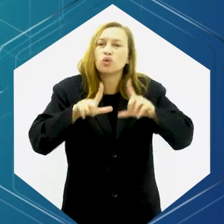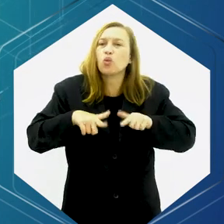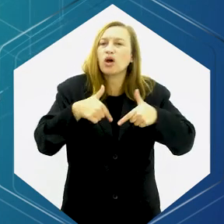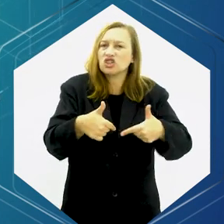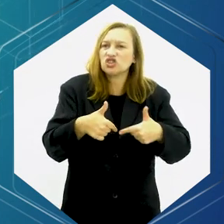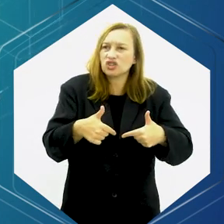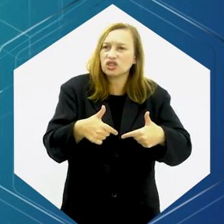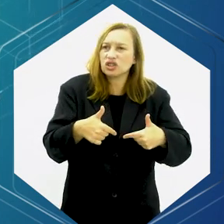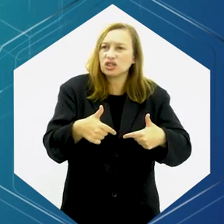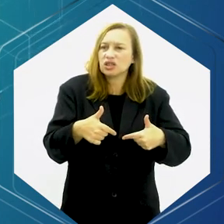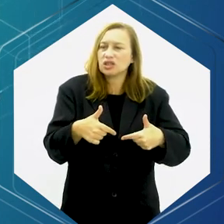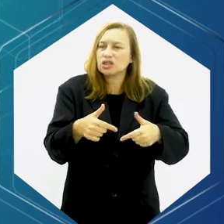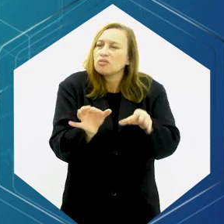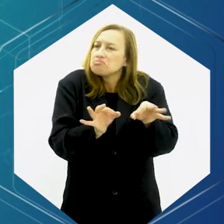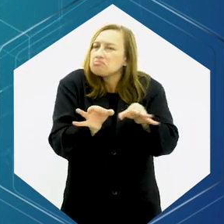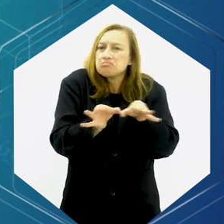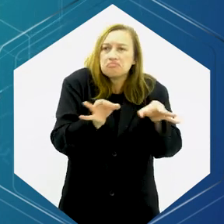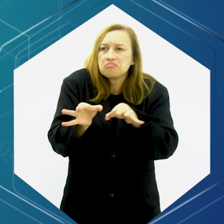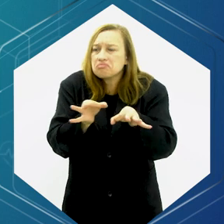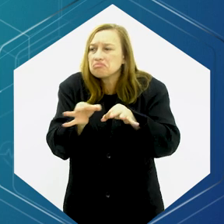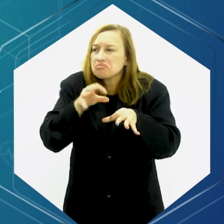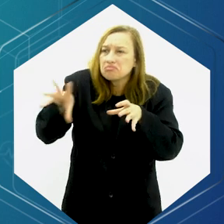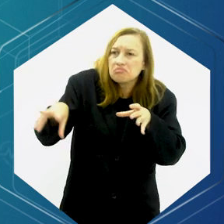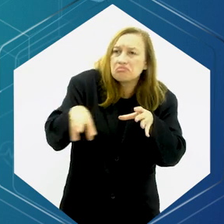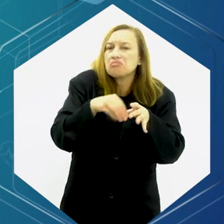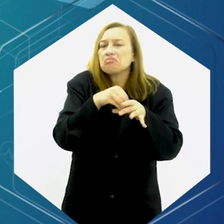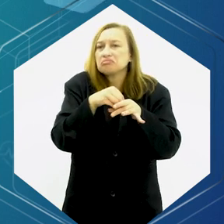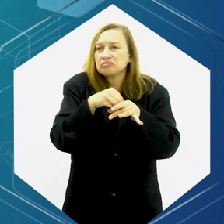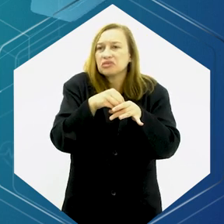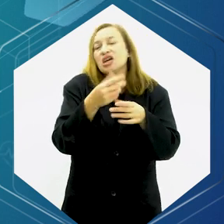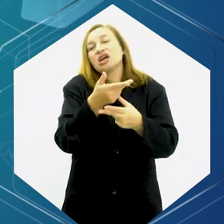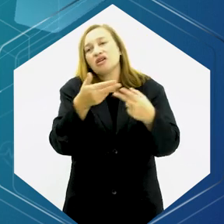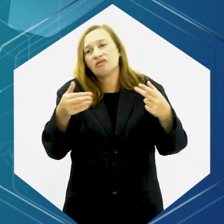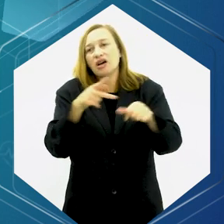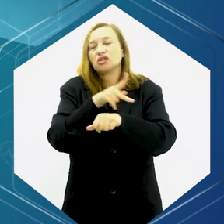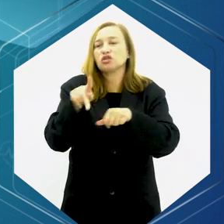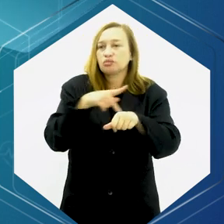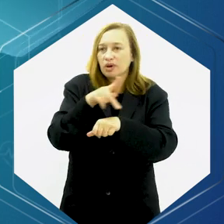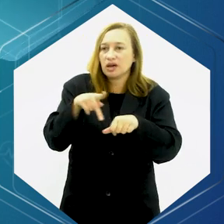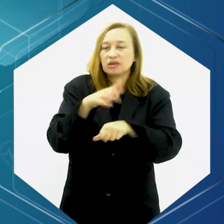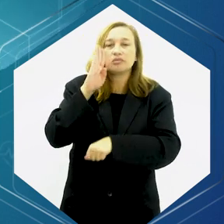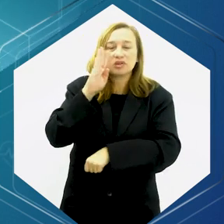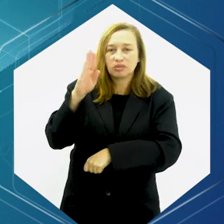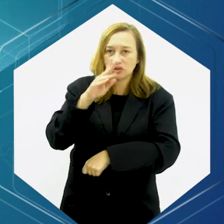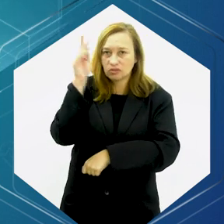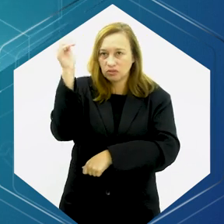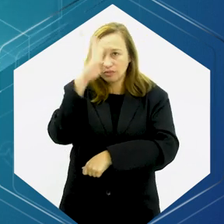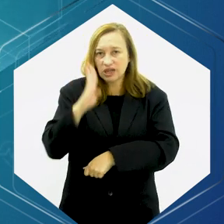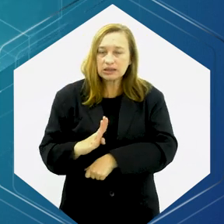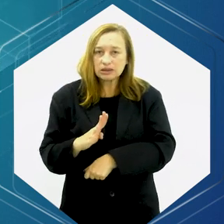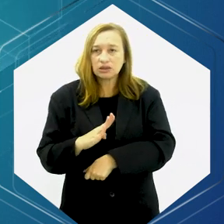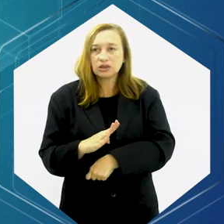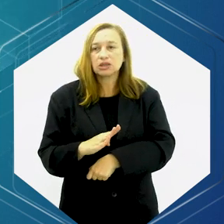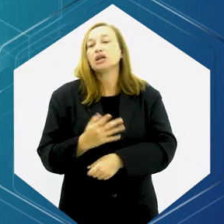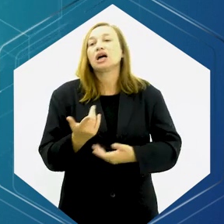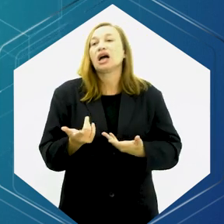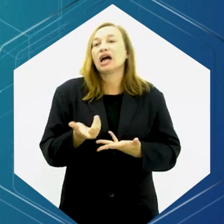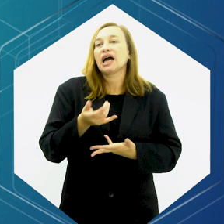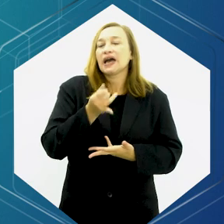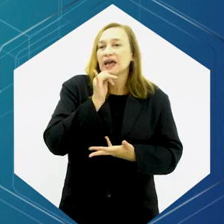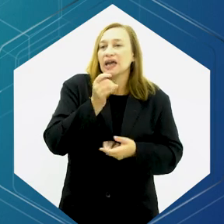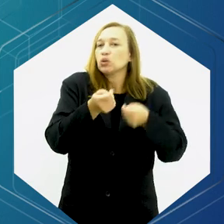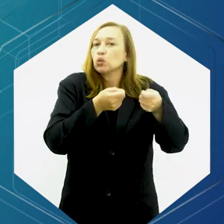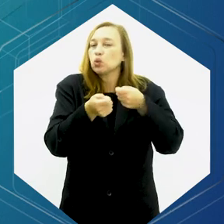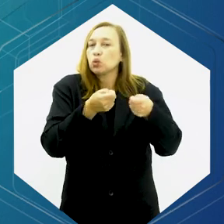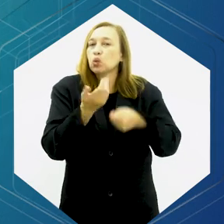basicamente são quatro ações né que estão sendo eh implementadas em muitos países inclusive no Brasil né